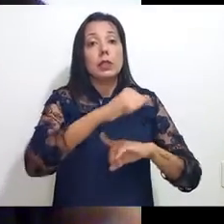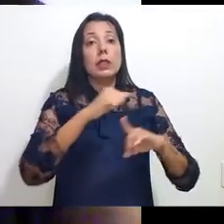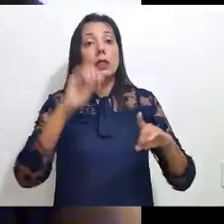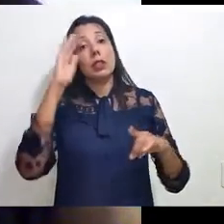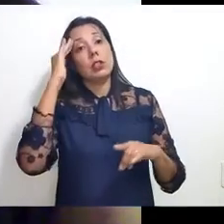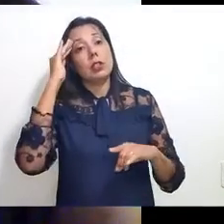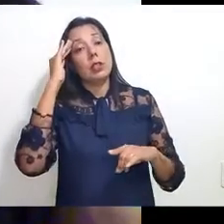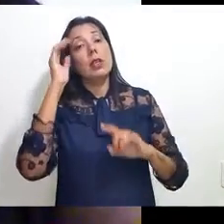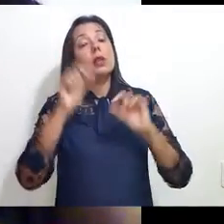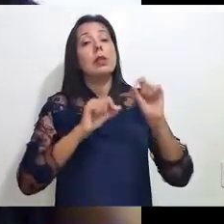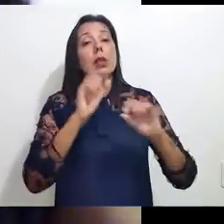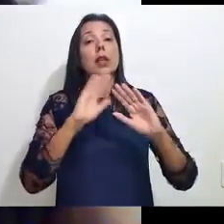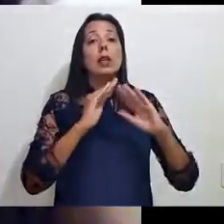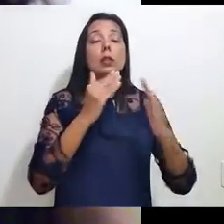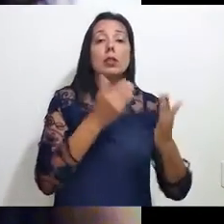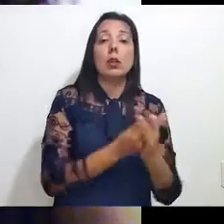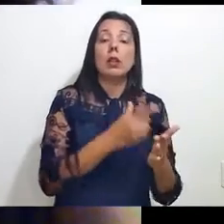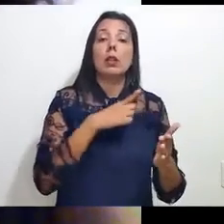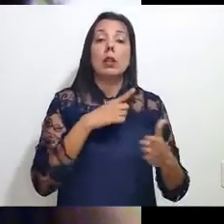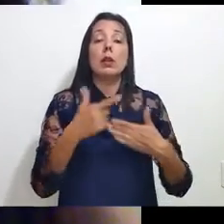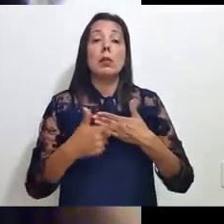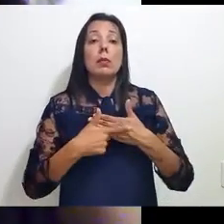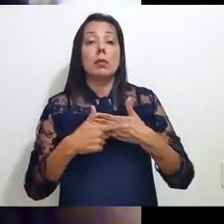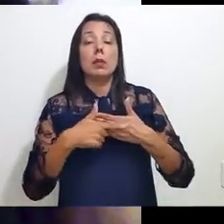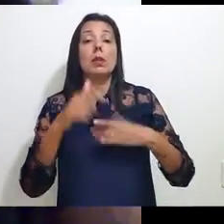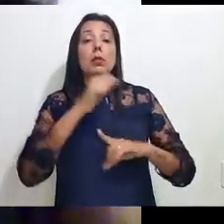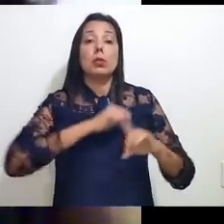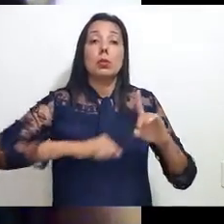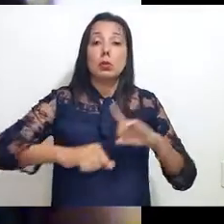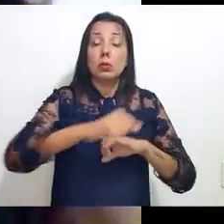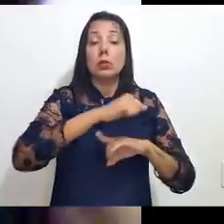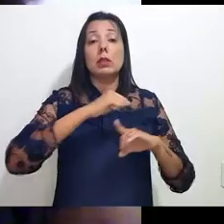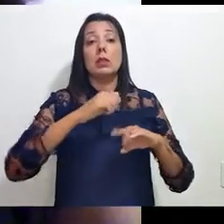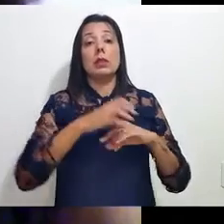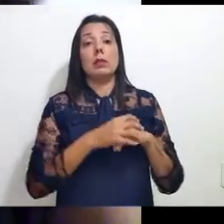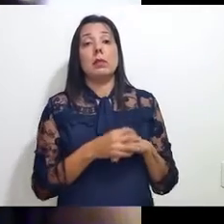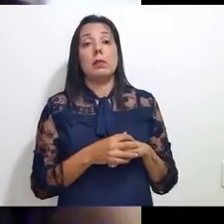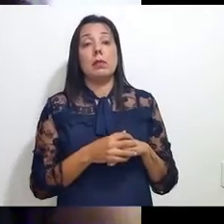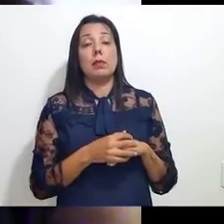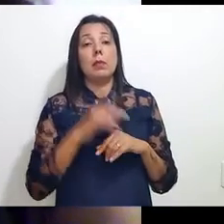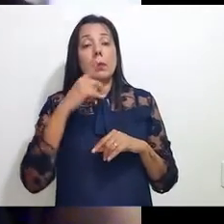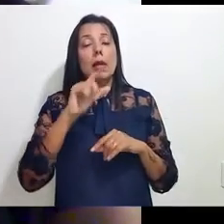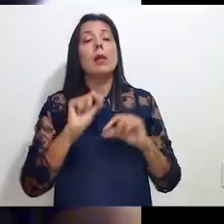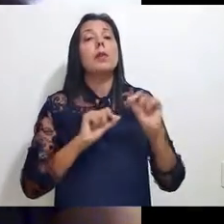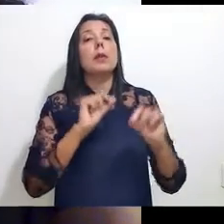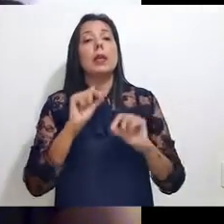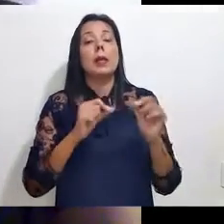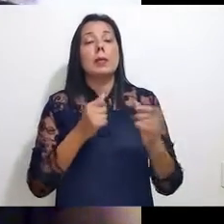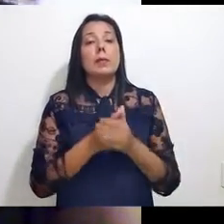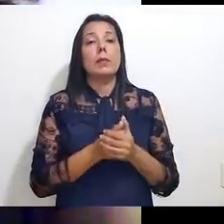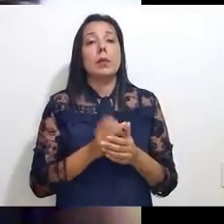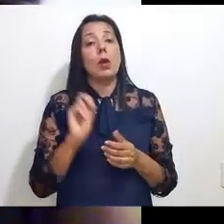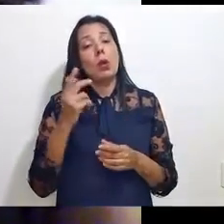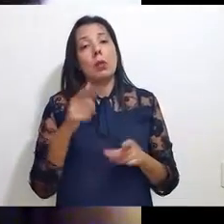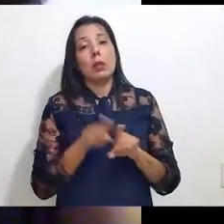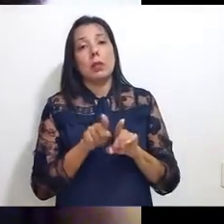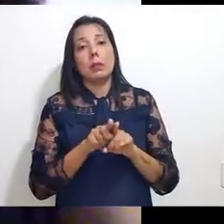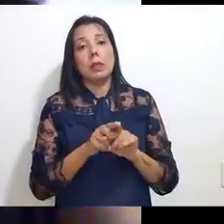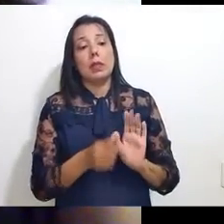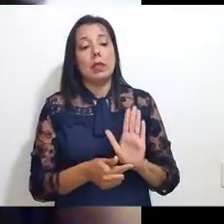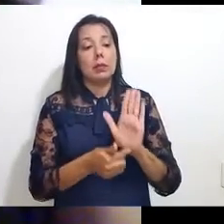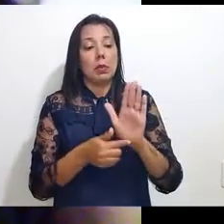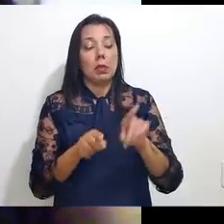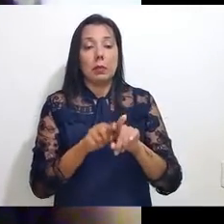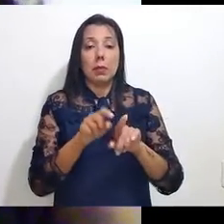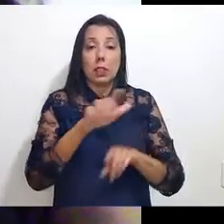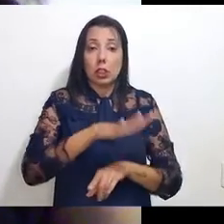compreender, atuar e colocar no currículo, né? Medidas e ações pedagógicas para poder